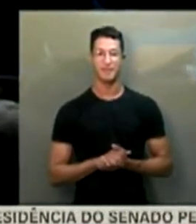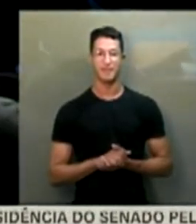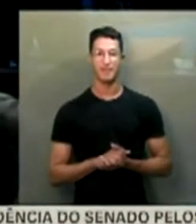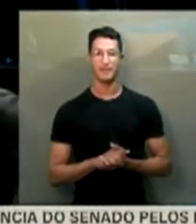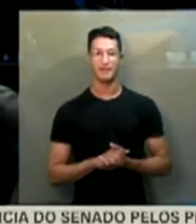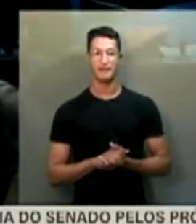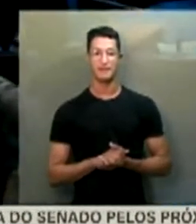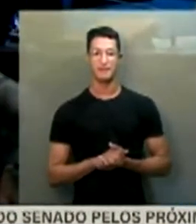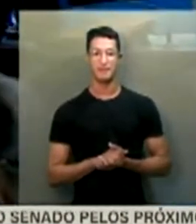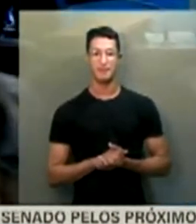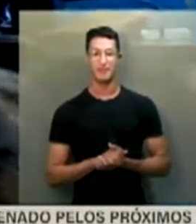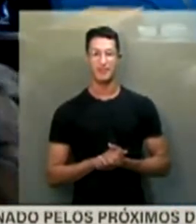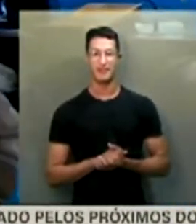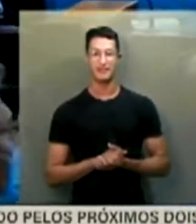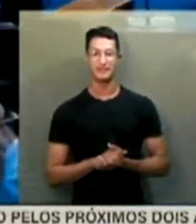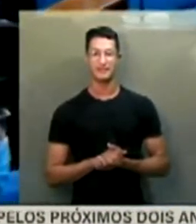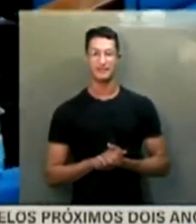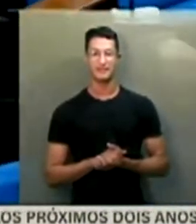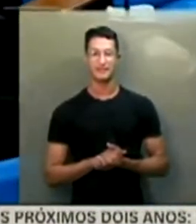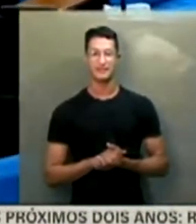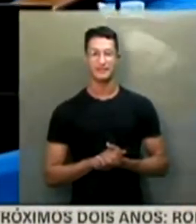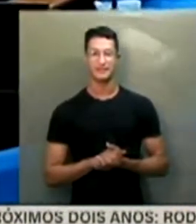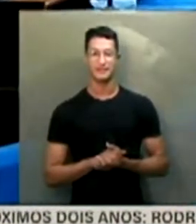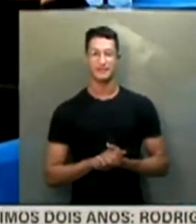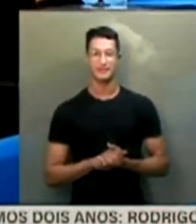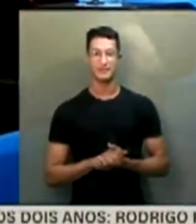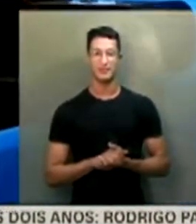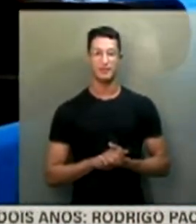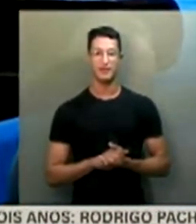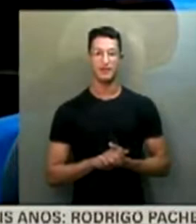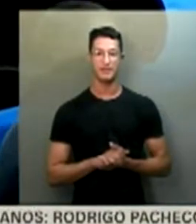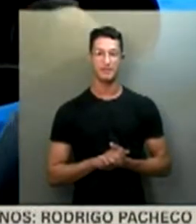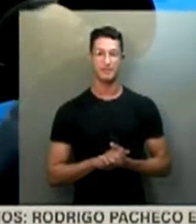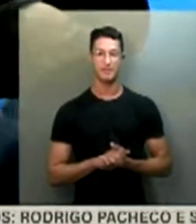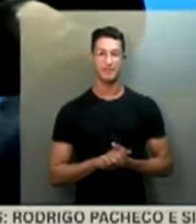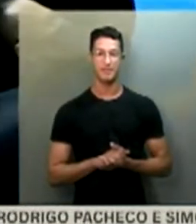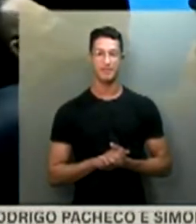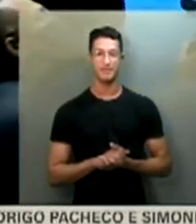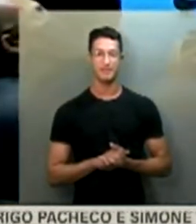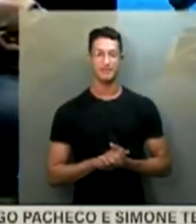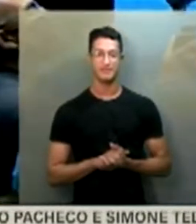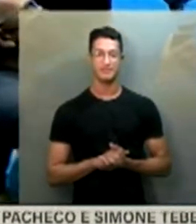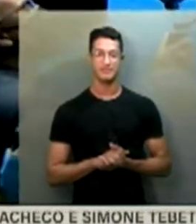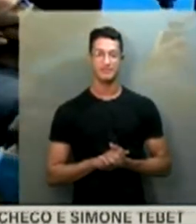Estão rodando por ali. Estão a cidade. Tudo veterano de eleição.